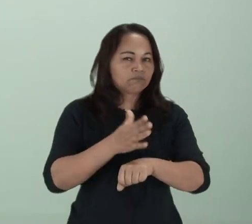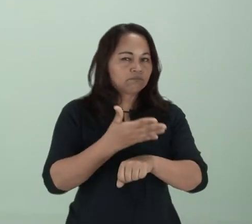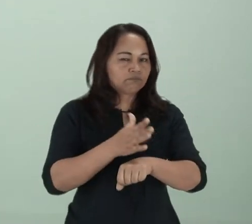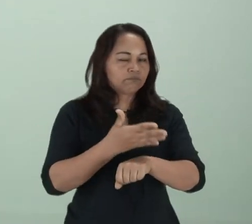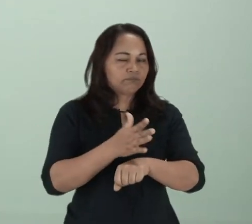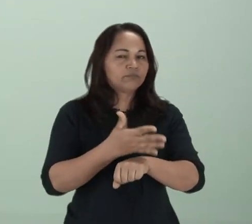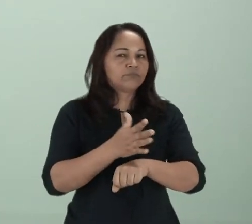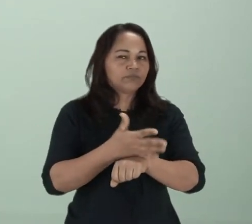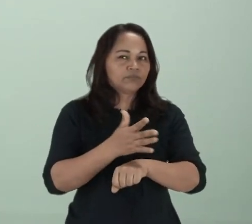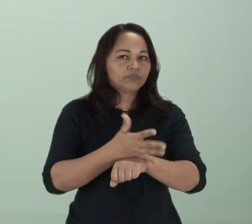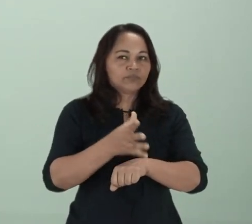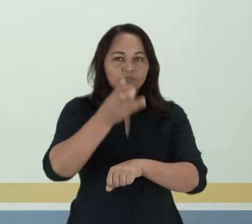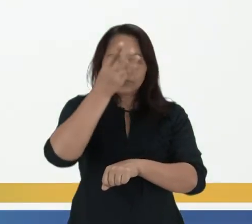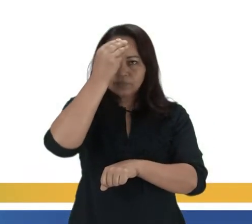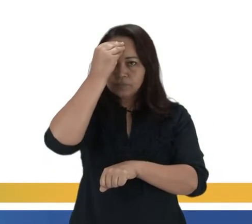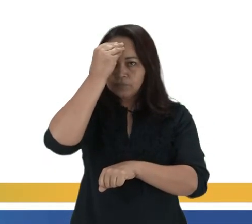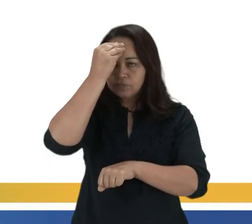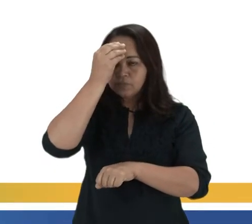exercitar.